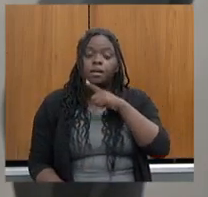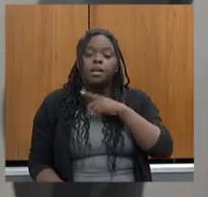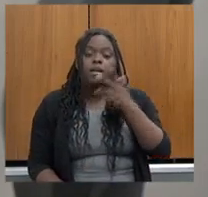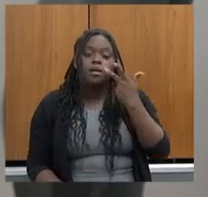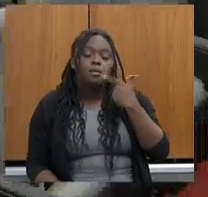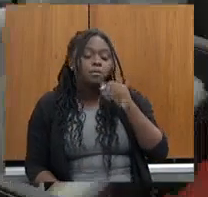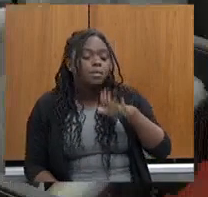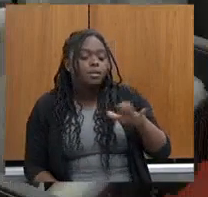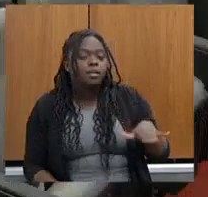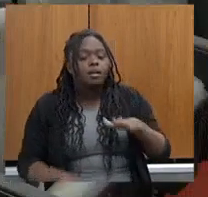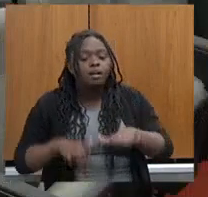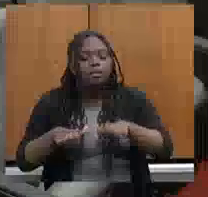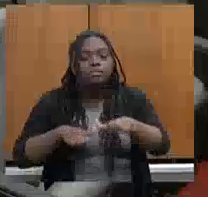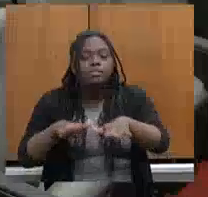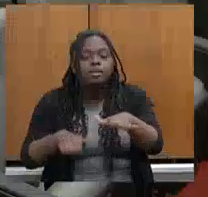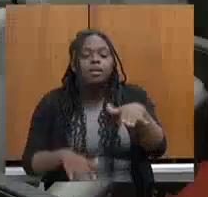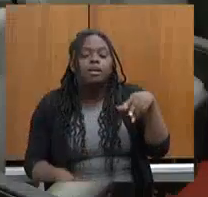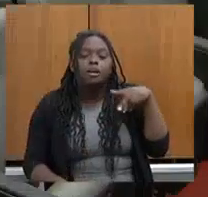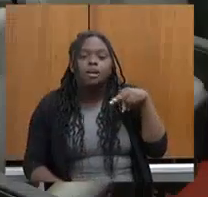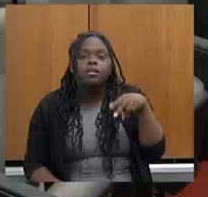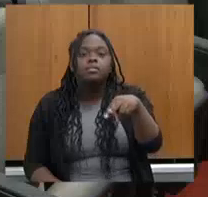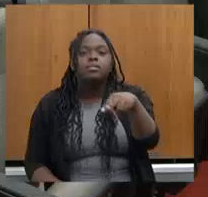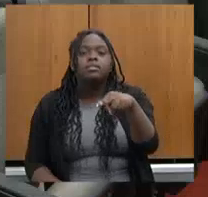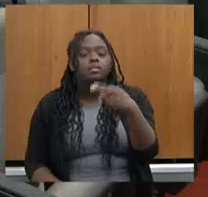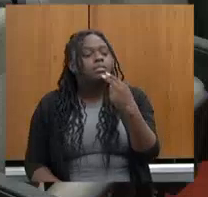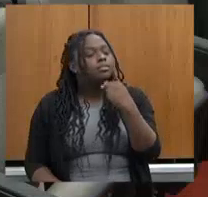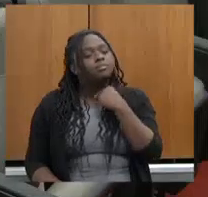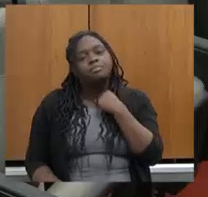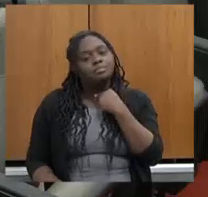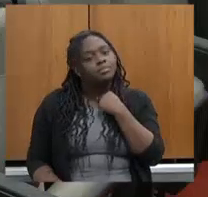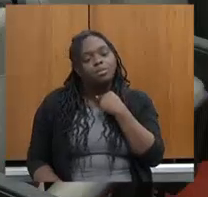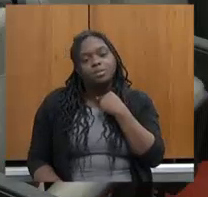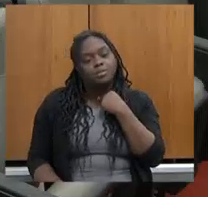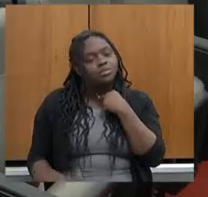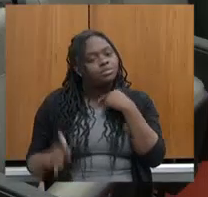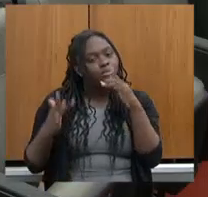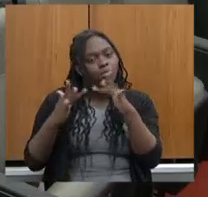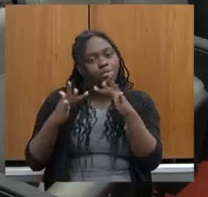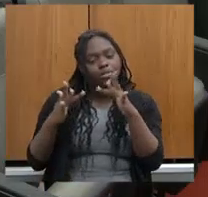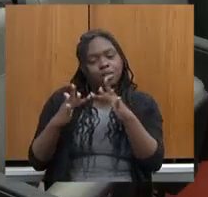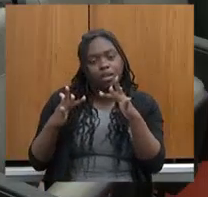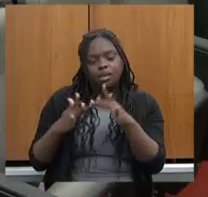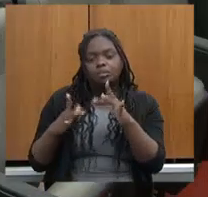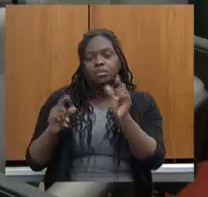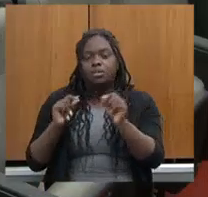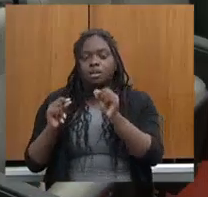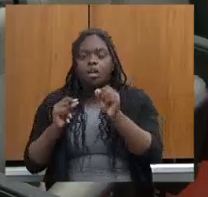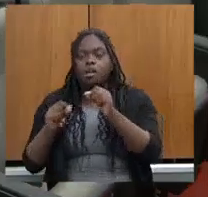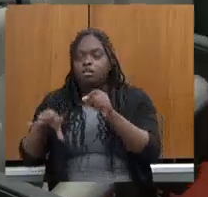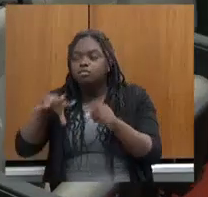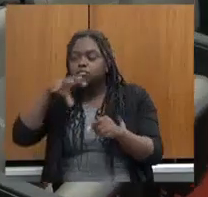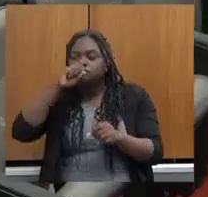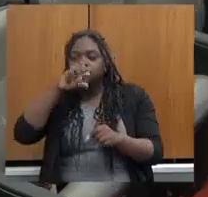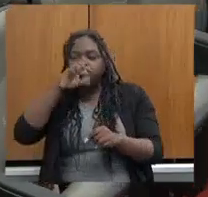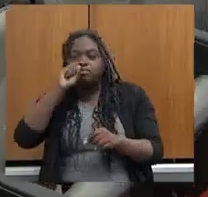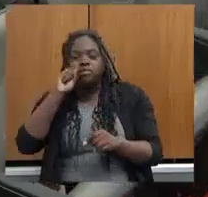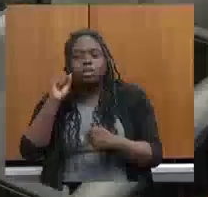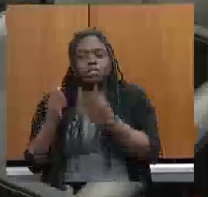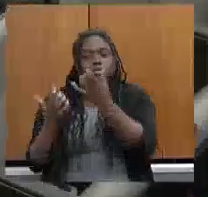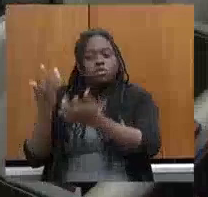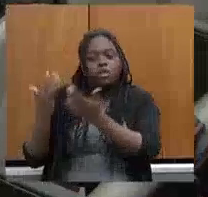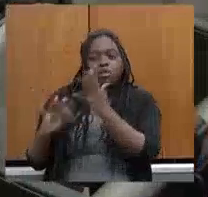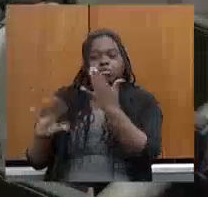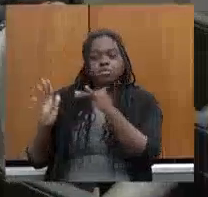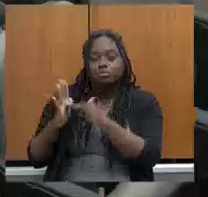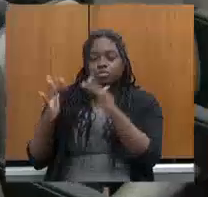andando engatinhando brincando e que não pode ter contato com a fuligem pode ter contato com aquele tudo que ele teve